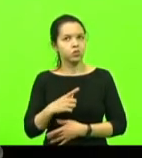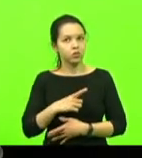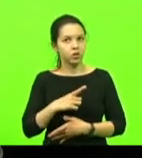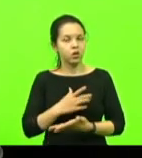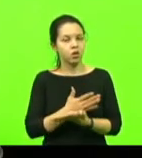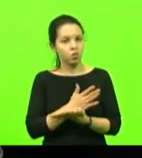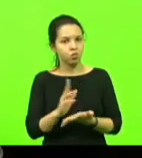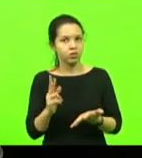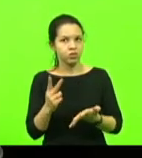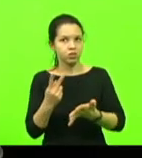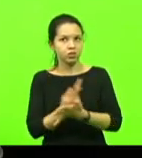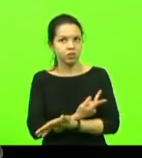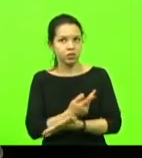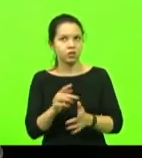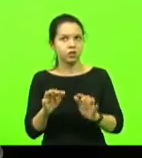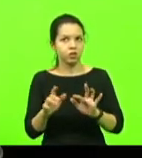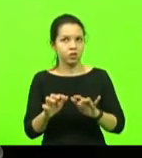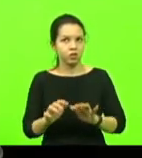de grafia